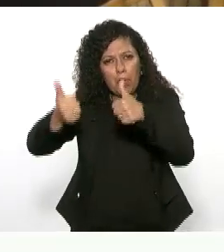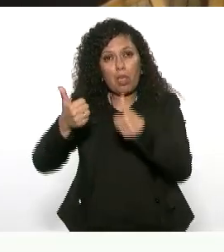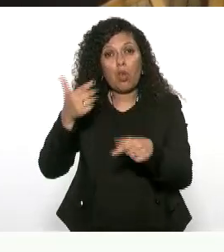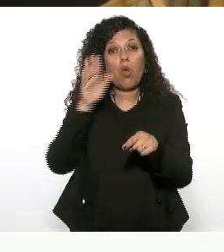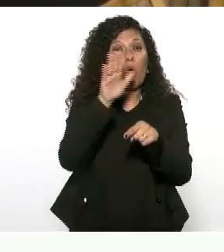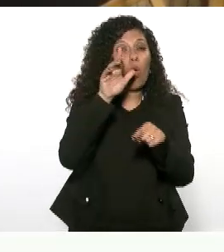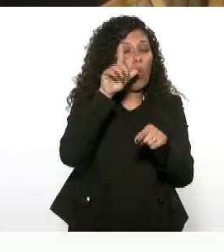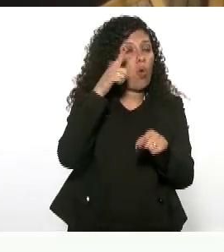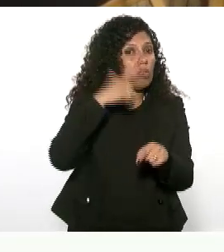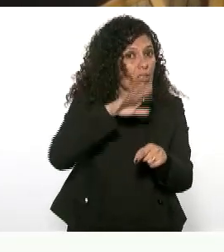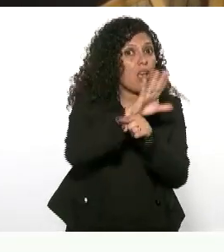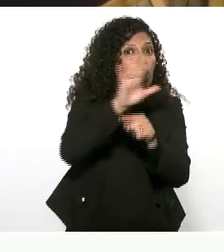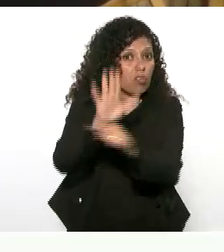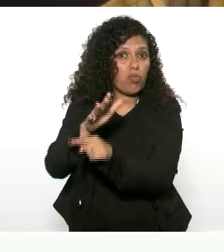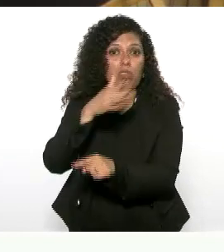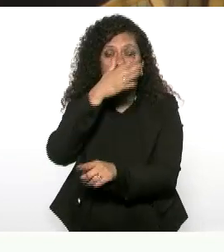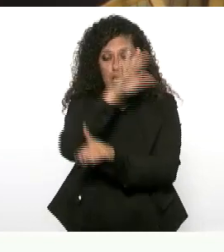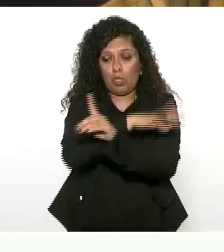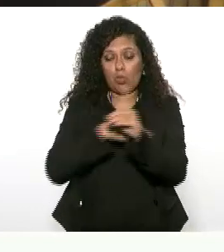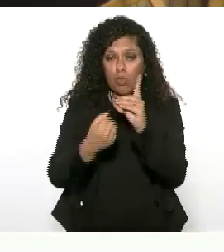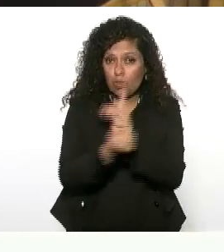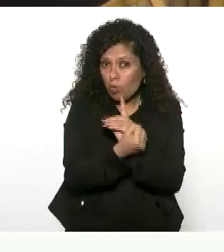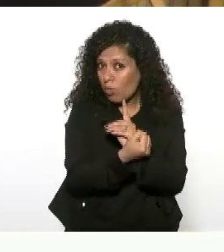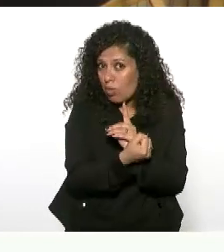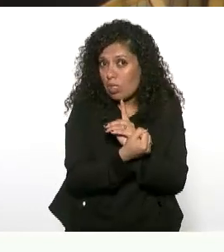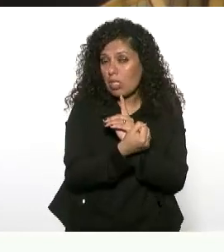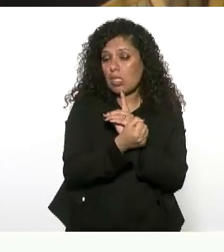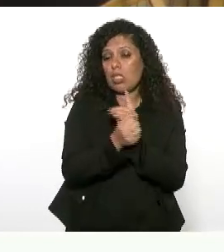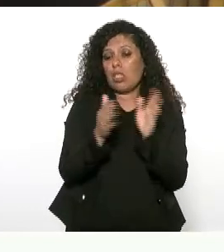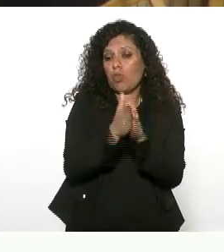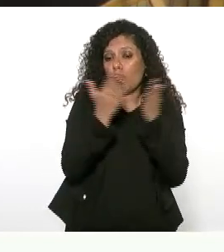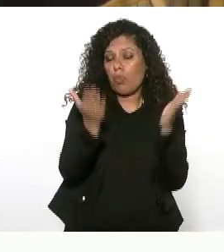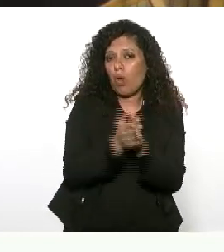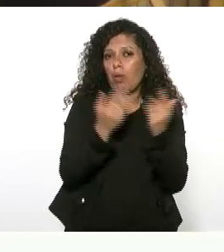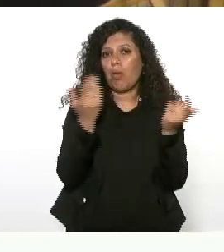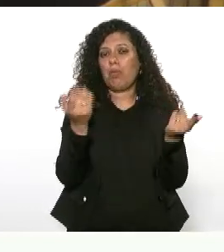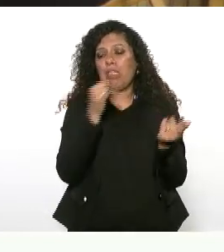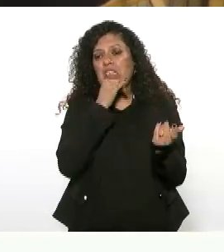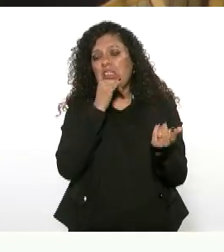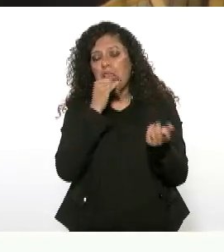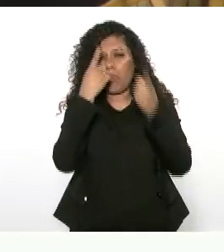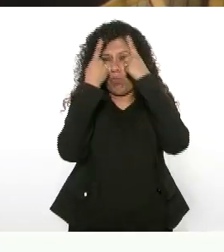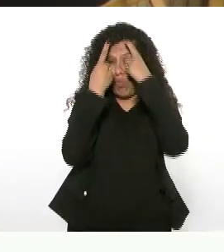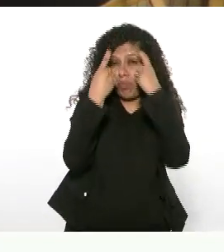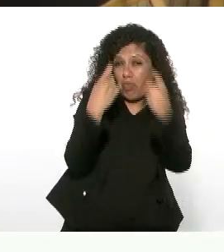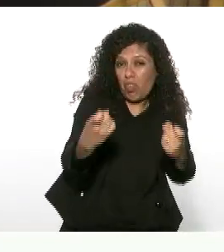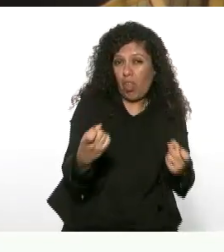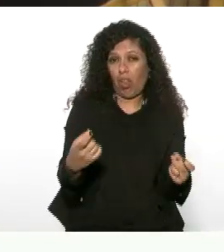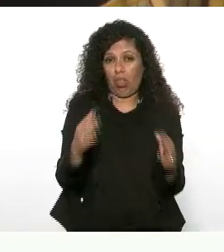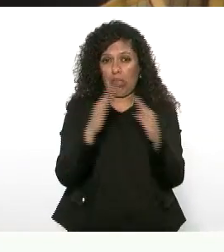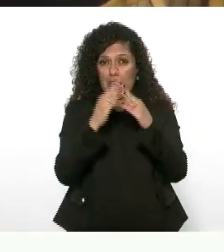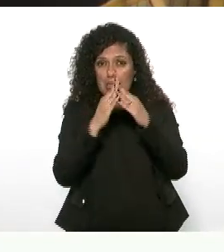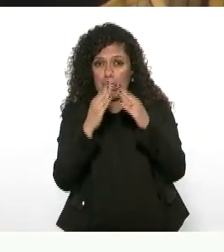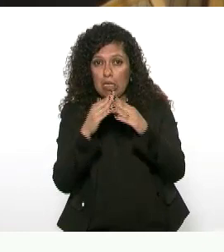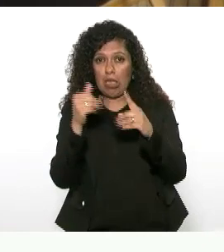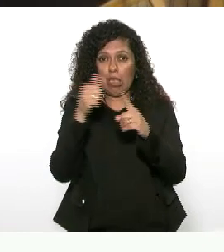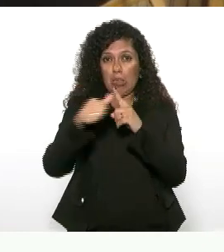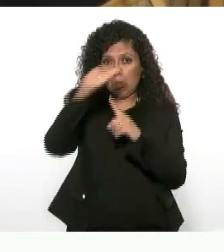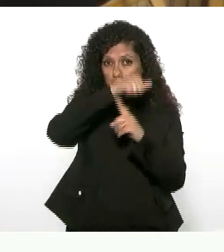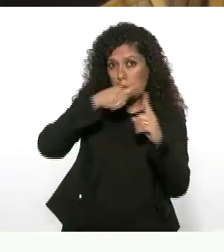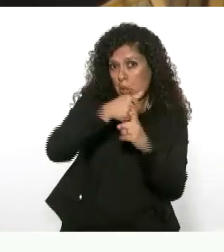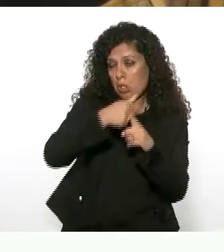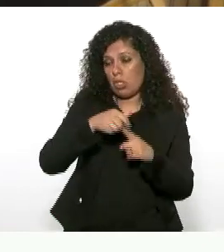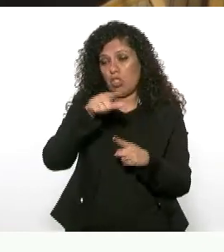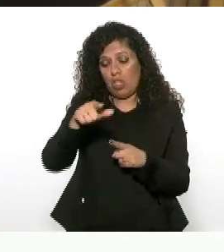à população mais vulnerável nas delegacias, como, por exemplo, no caso de violência doméstica, e vai ser o profissional que será